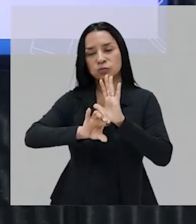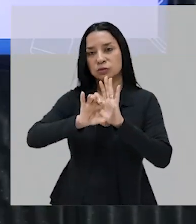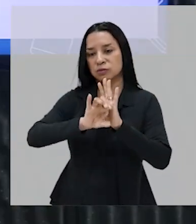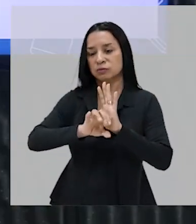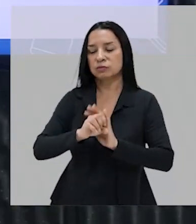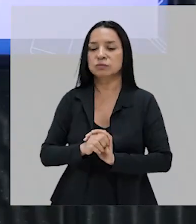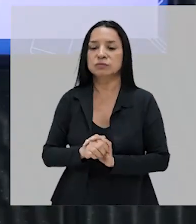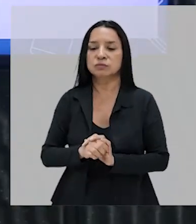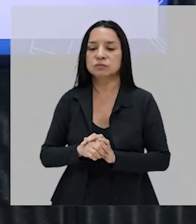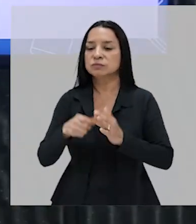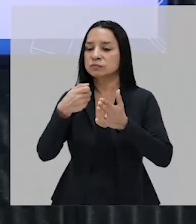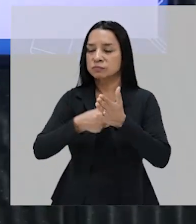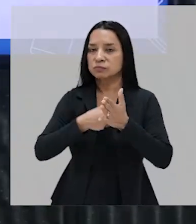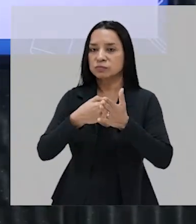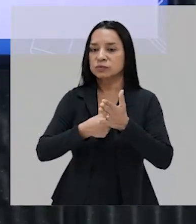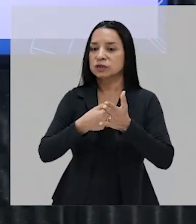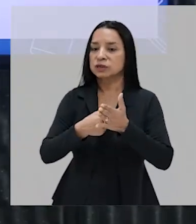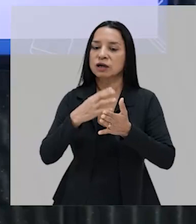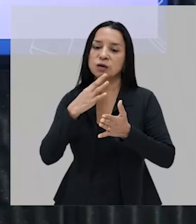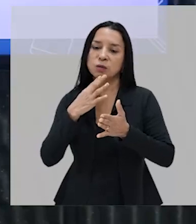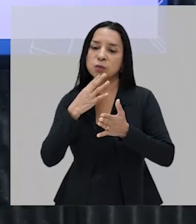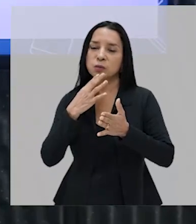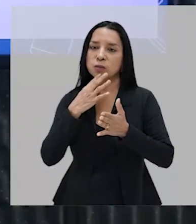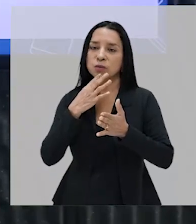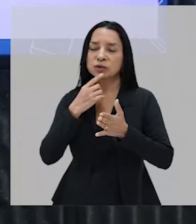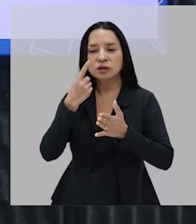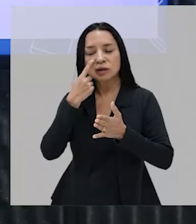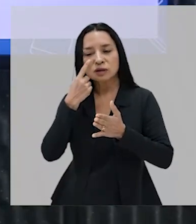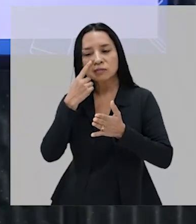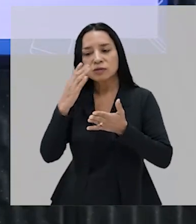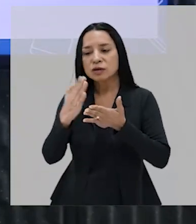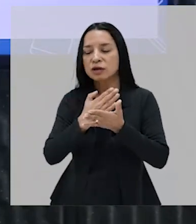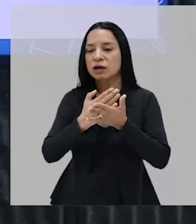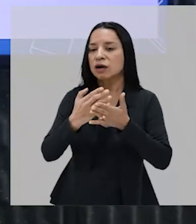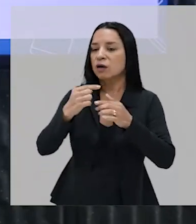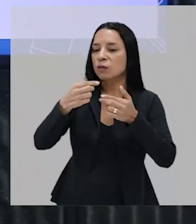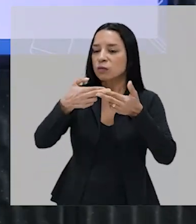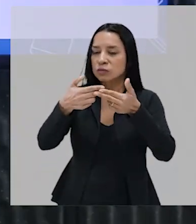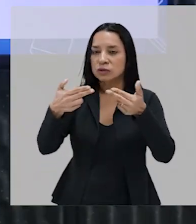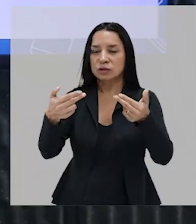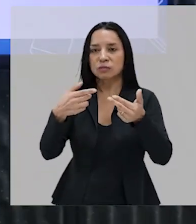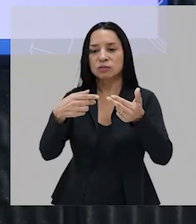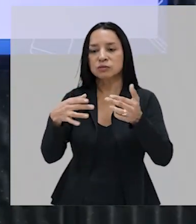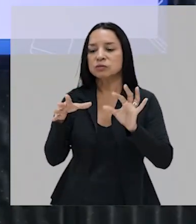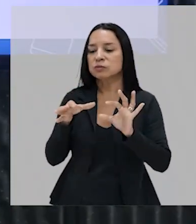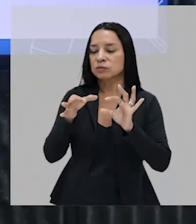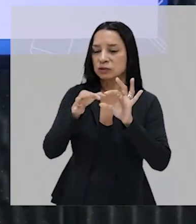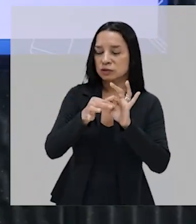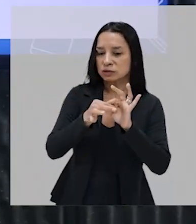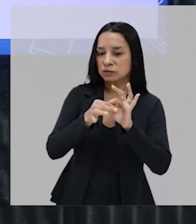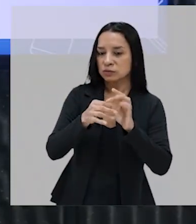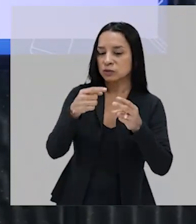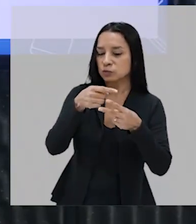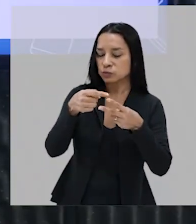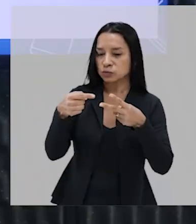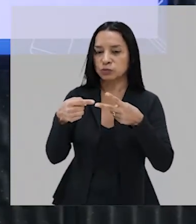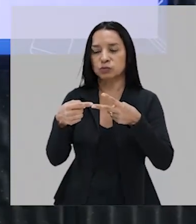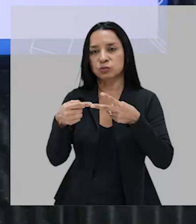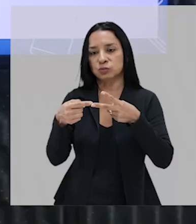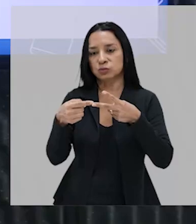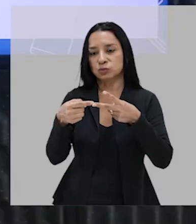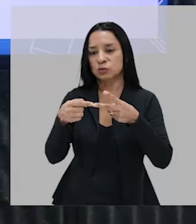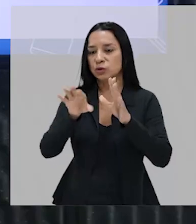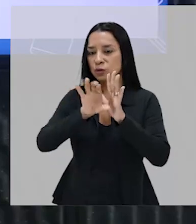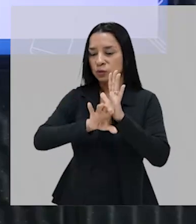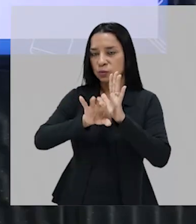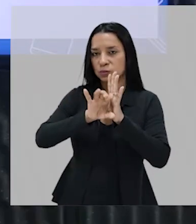vamos tentar reconhecer, identificar, pontuar alguns elementos que estão associados a estes dois grandes conceitos